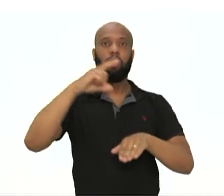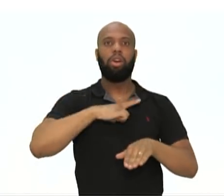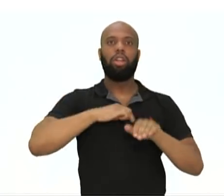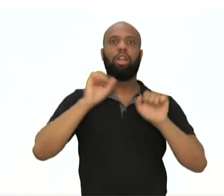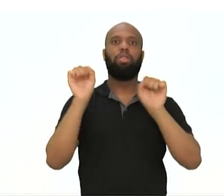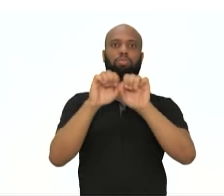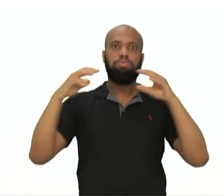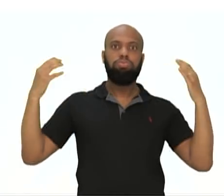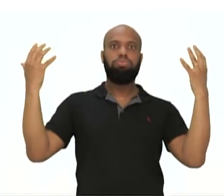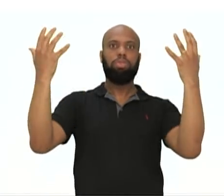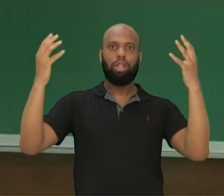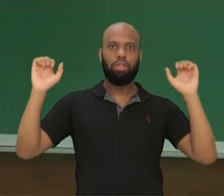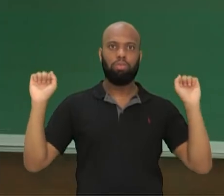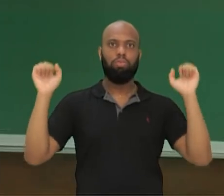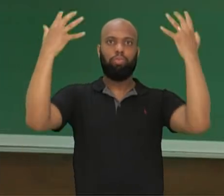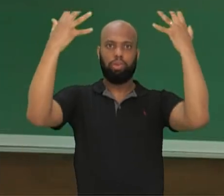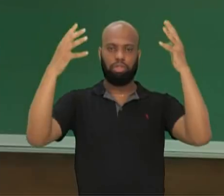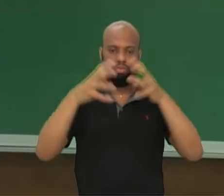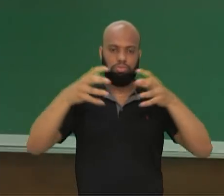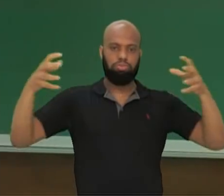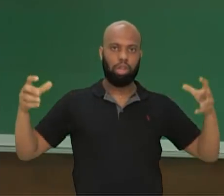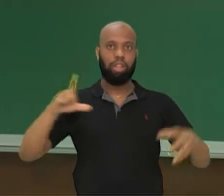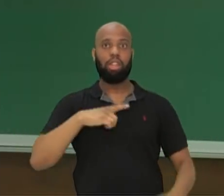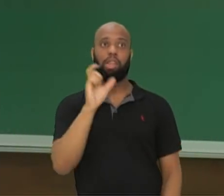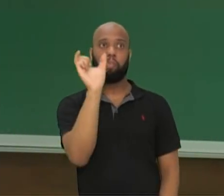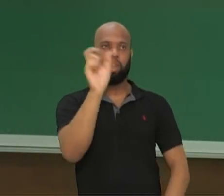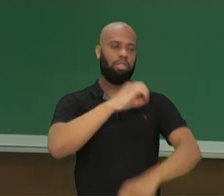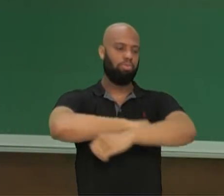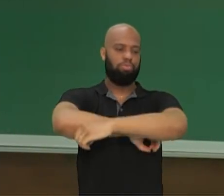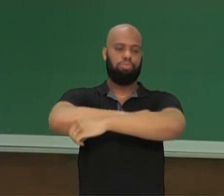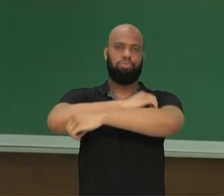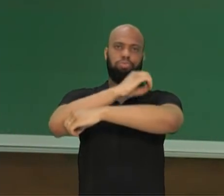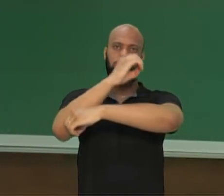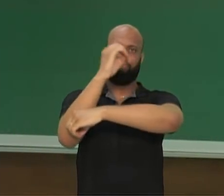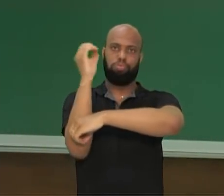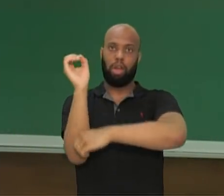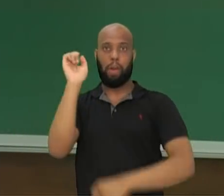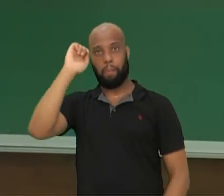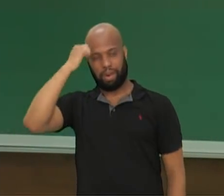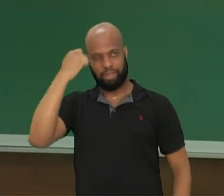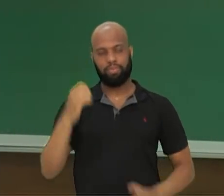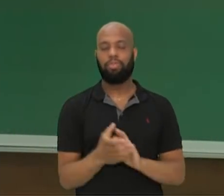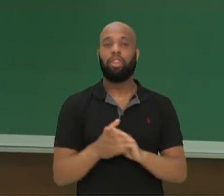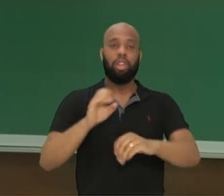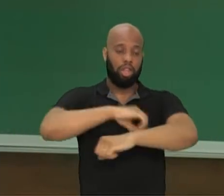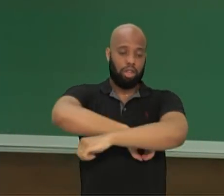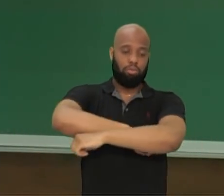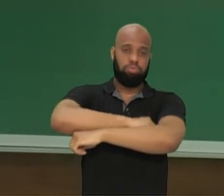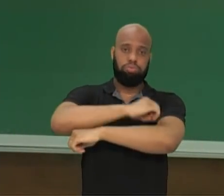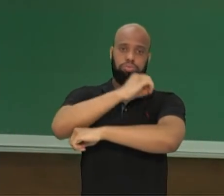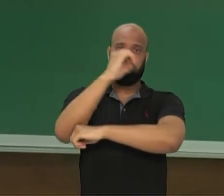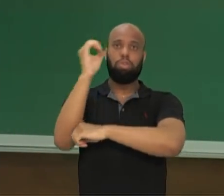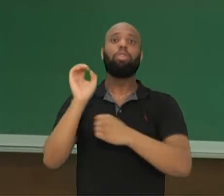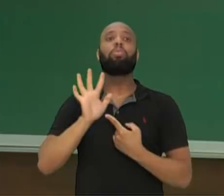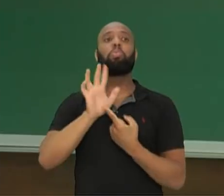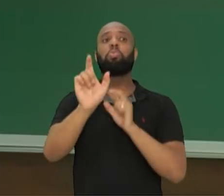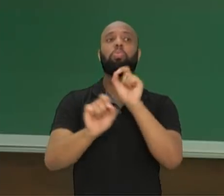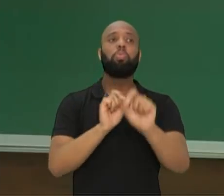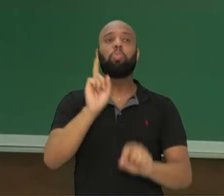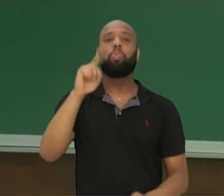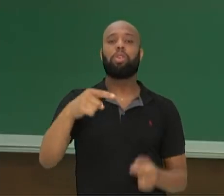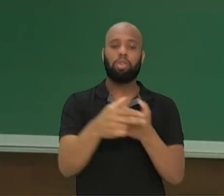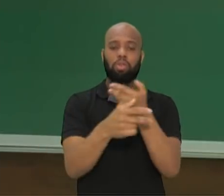grandes eventos. Veja a palavra em destaque, amanhecer. Amanhecer exprime o quê?